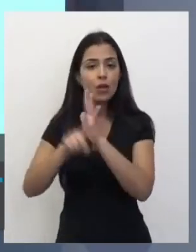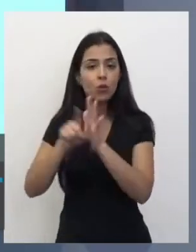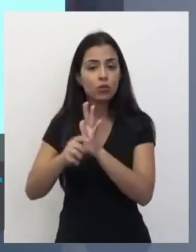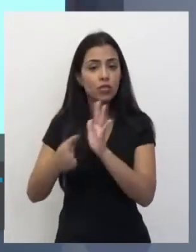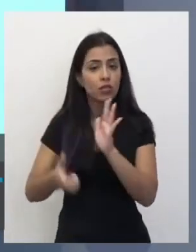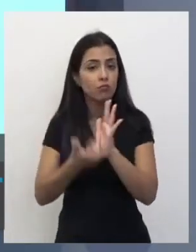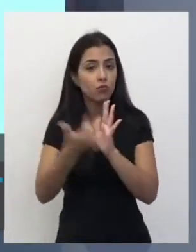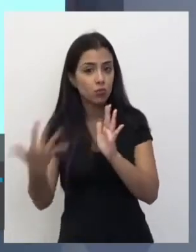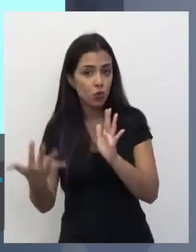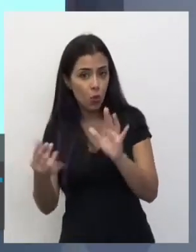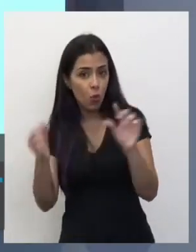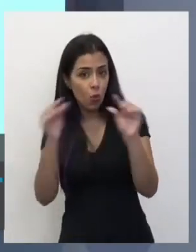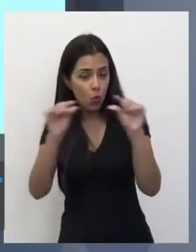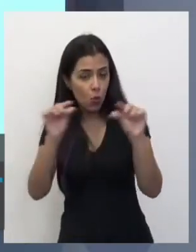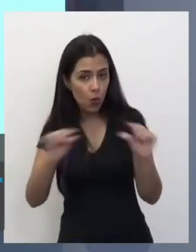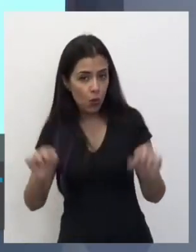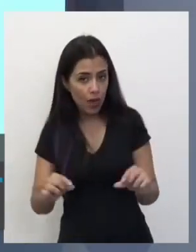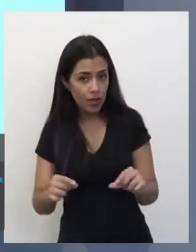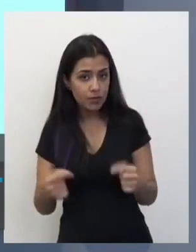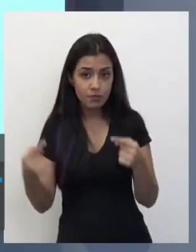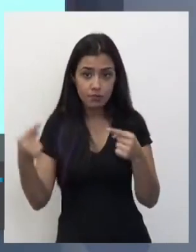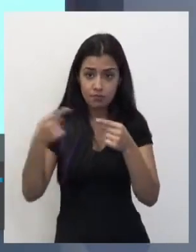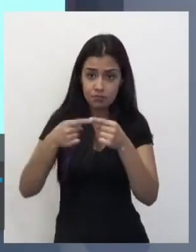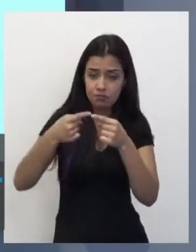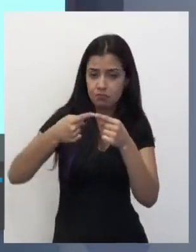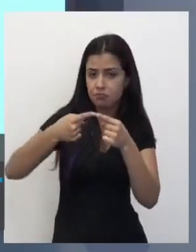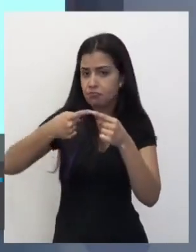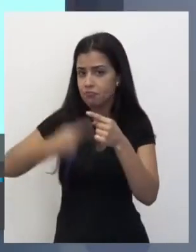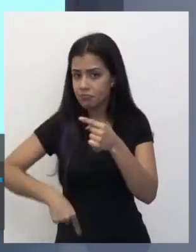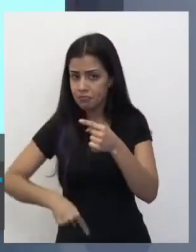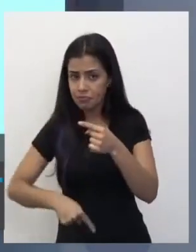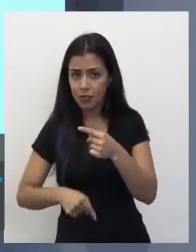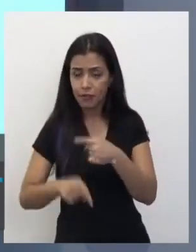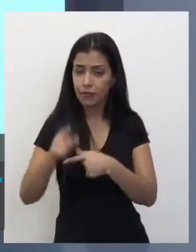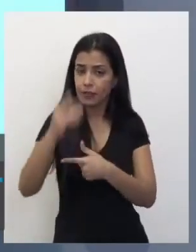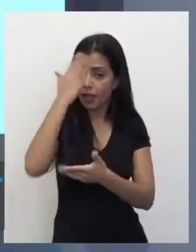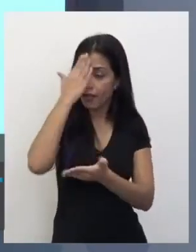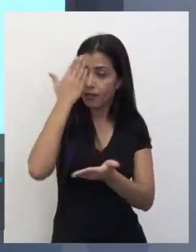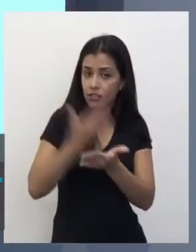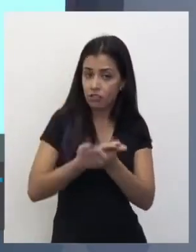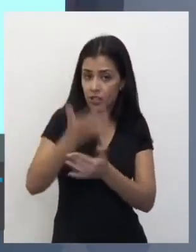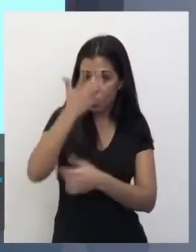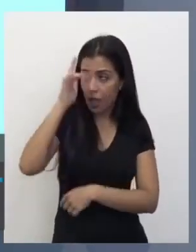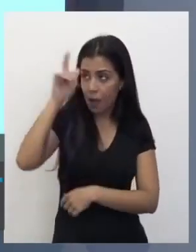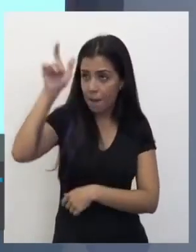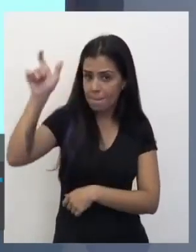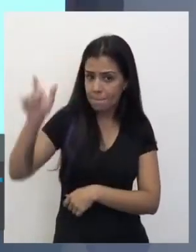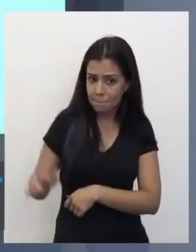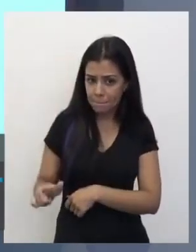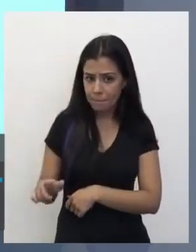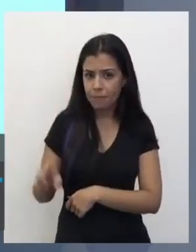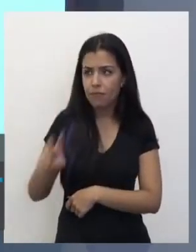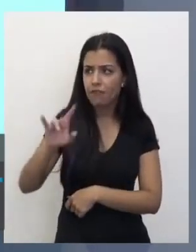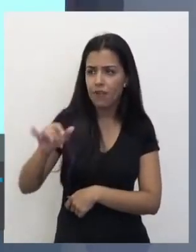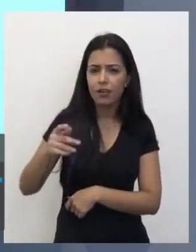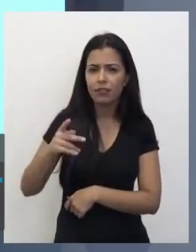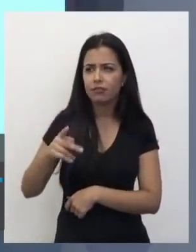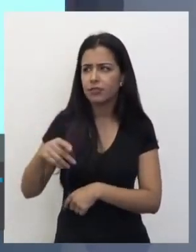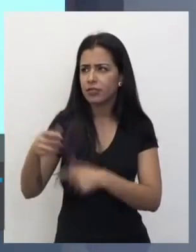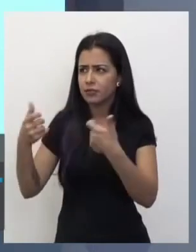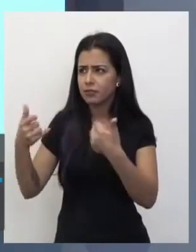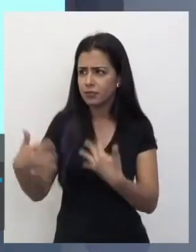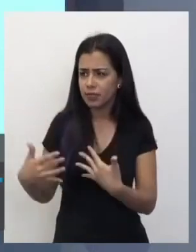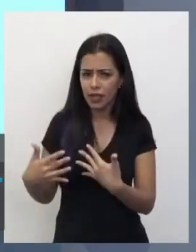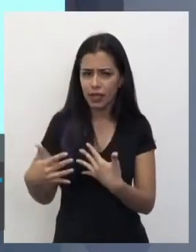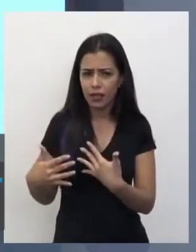vocês colocaram? Essas perguntas são pertinentes? Se vocês acreditam que essa pessoa vai falar, mas aí você já sai com